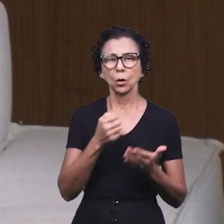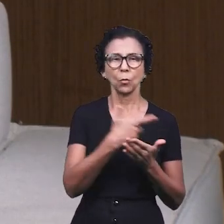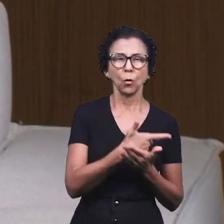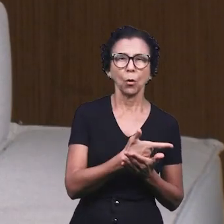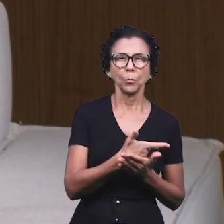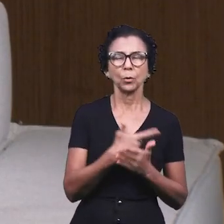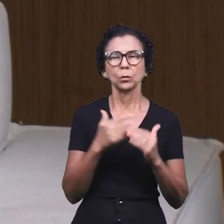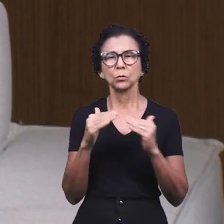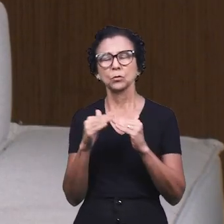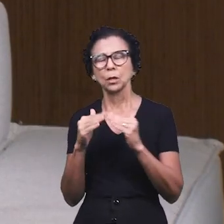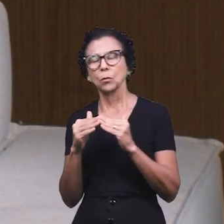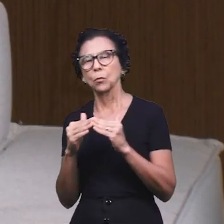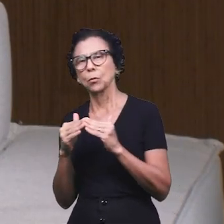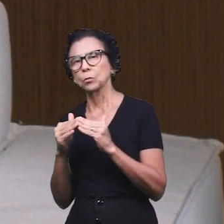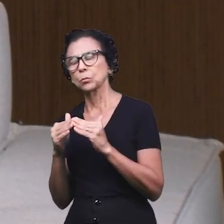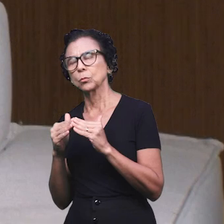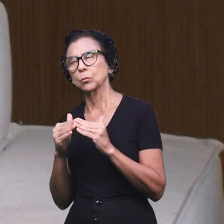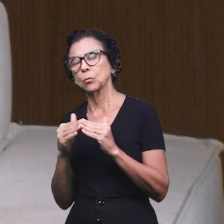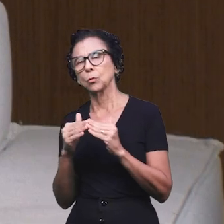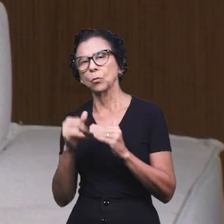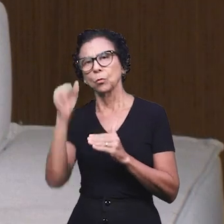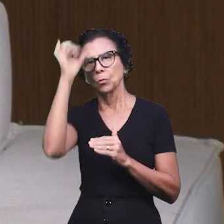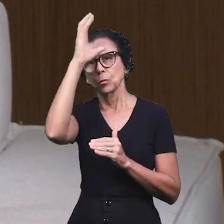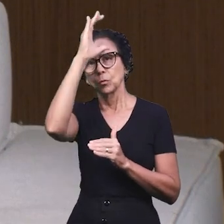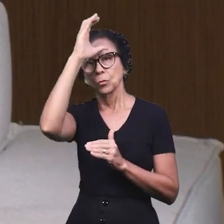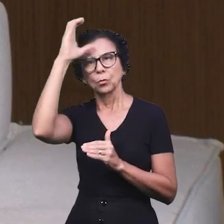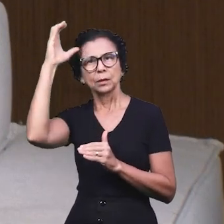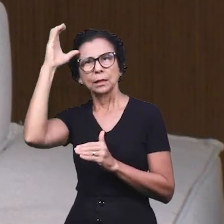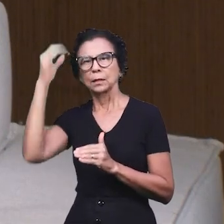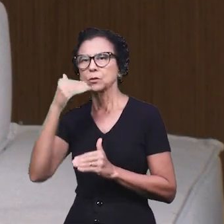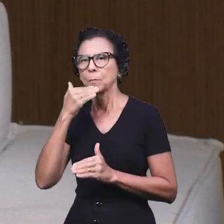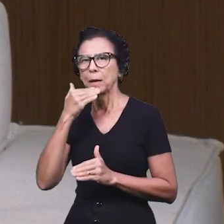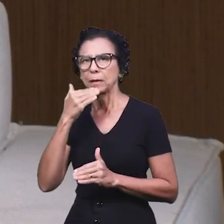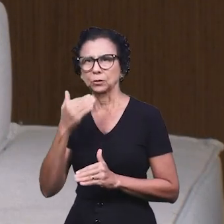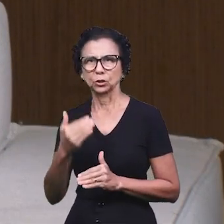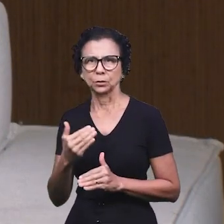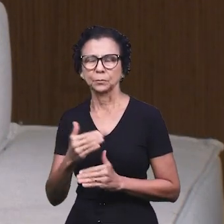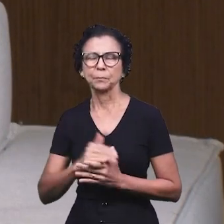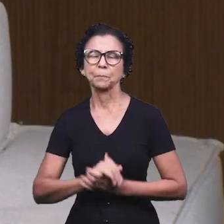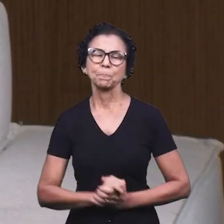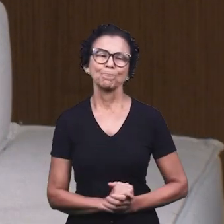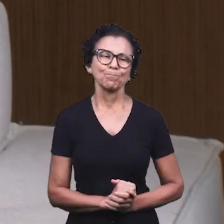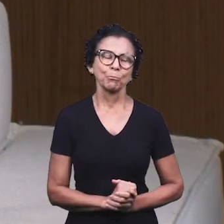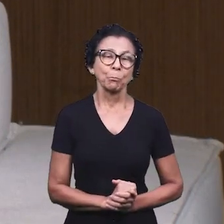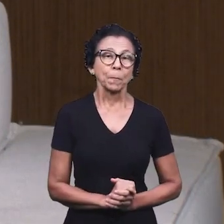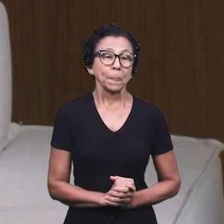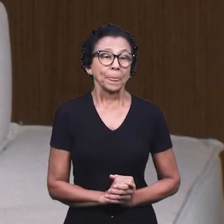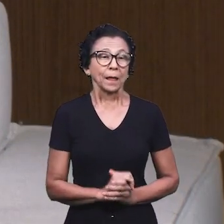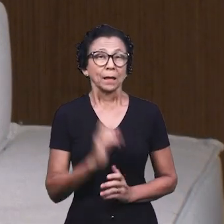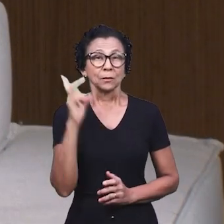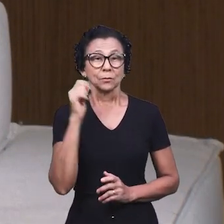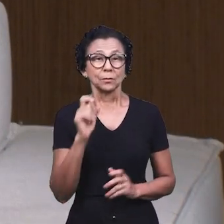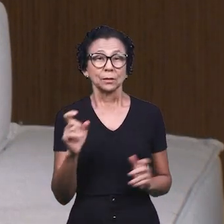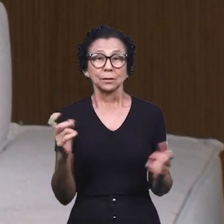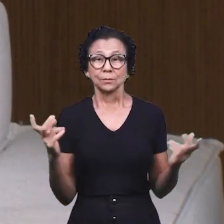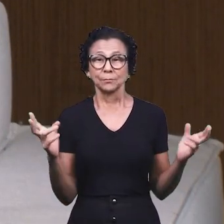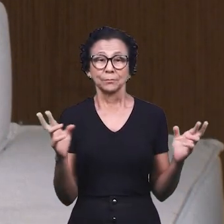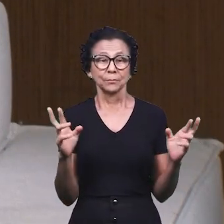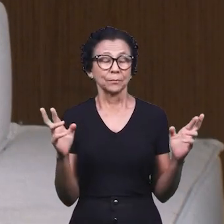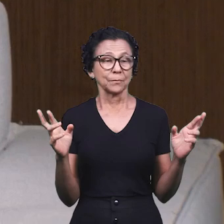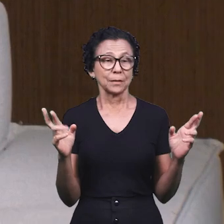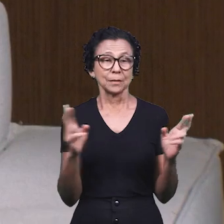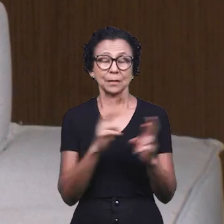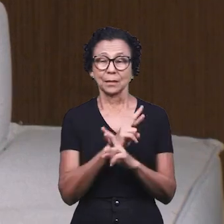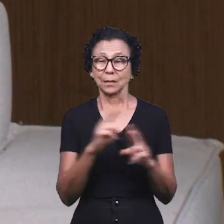cliente faz. Então, como ela falou, é um desafio muito grande você associar a família, mas, ao mesmo